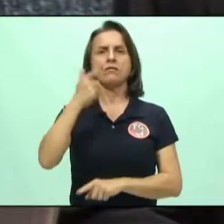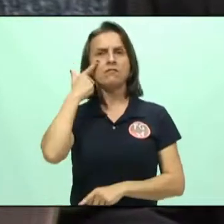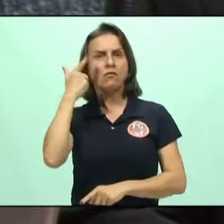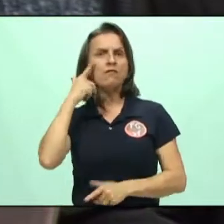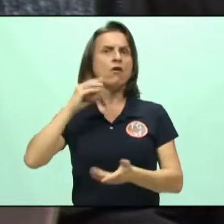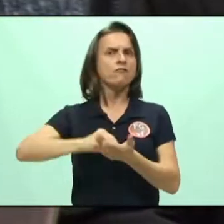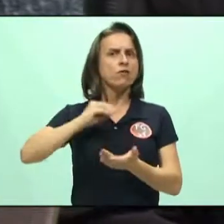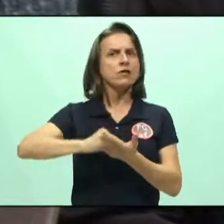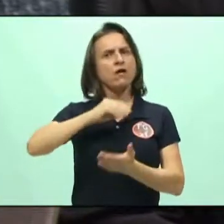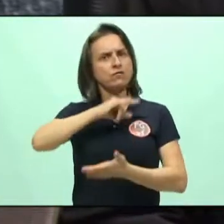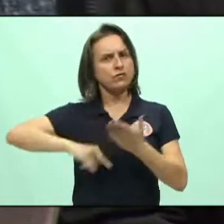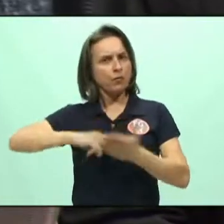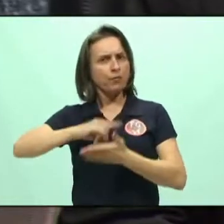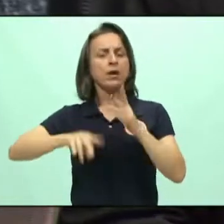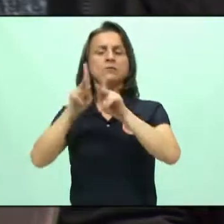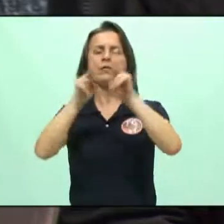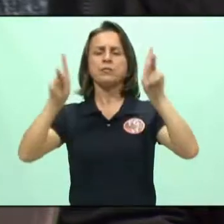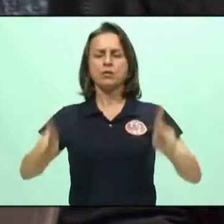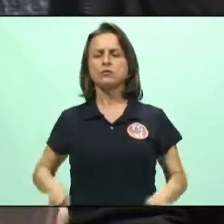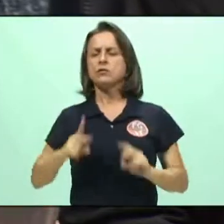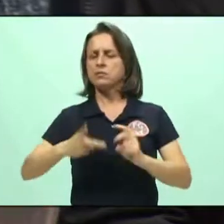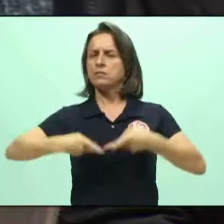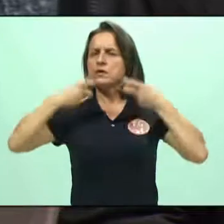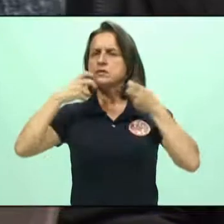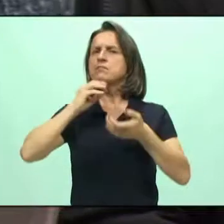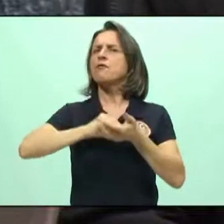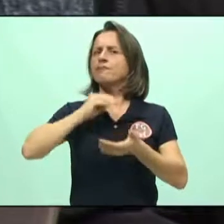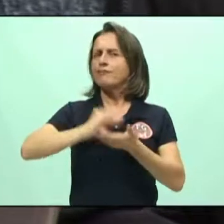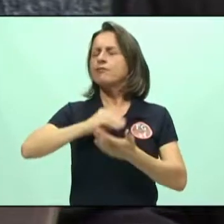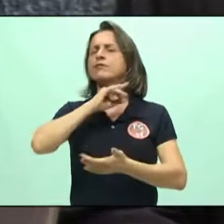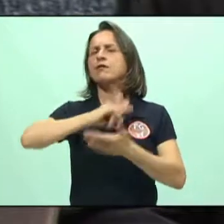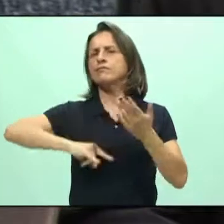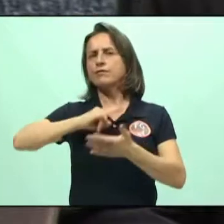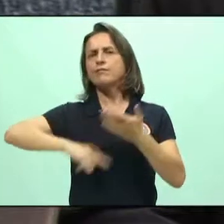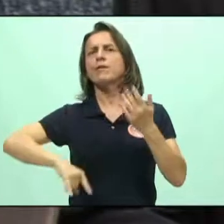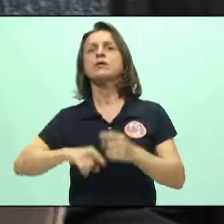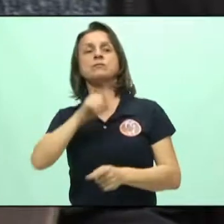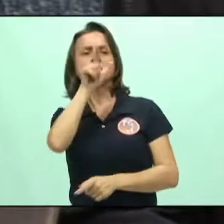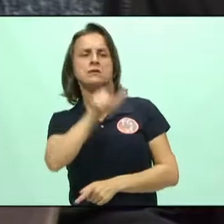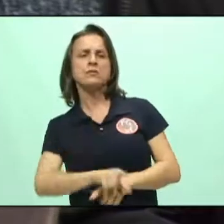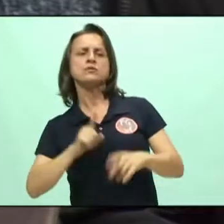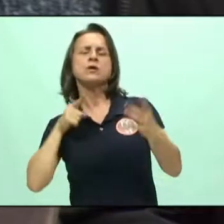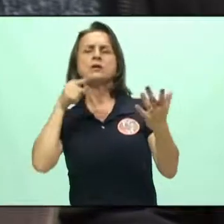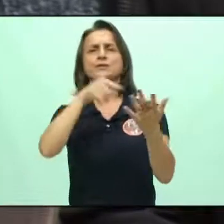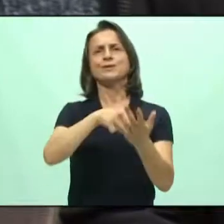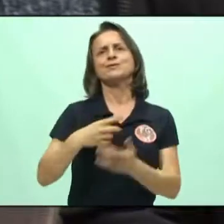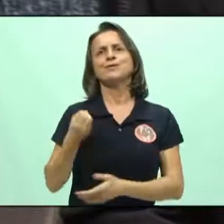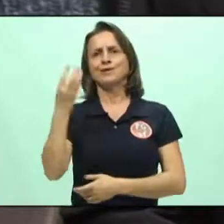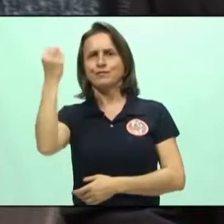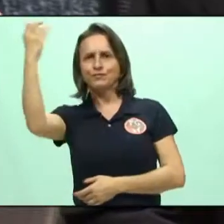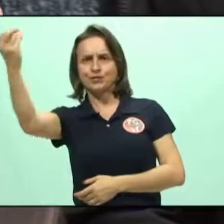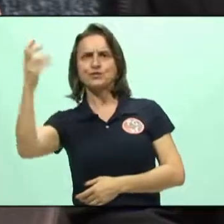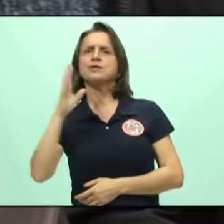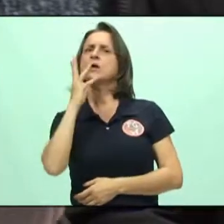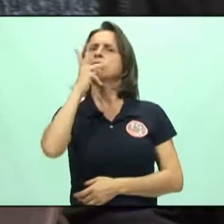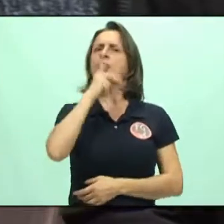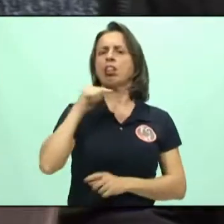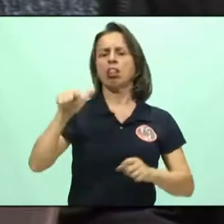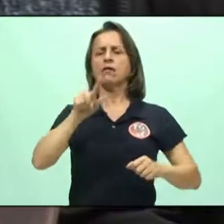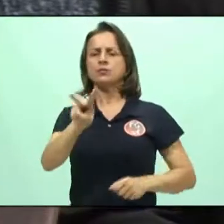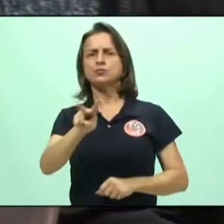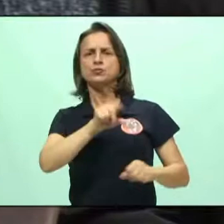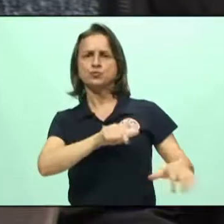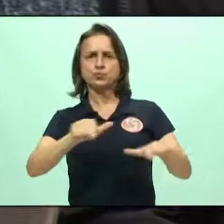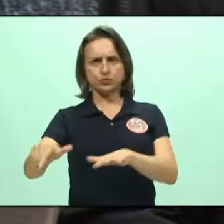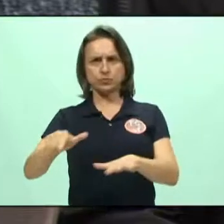pela Procuradoria da casa e aí o denunciante estava em viagem então se passaram duas semanas desse